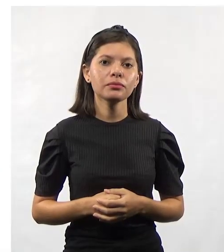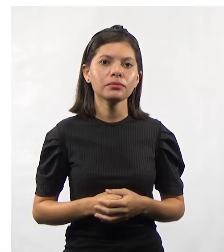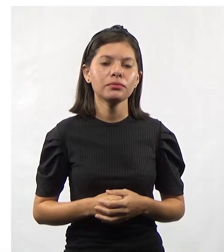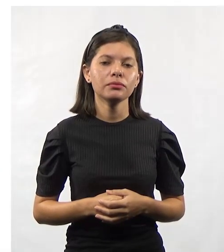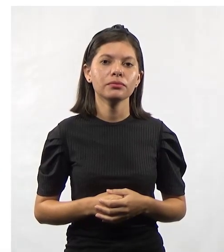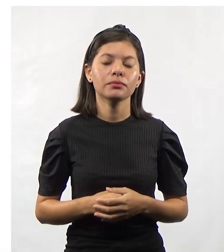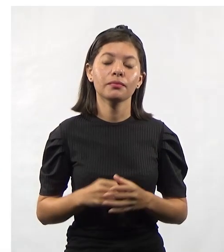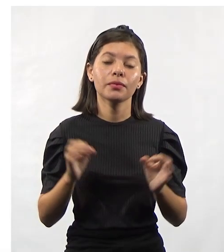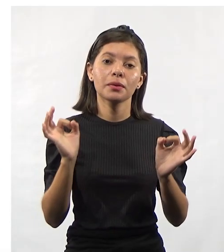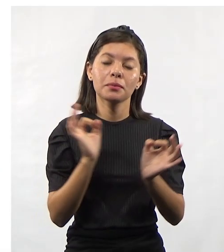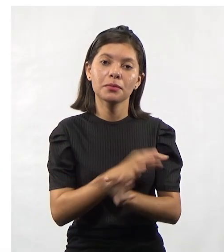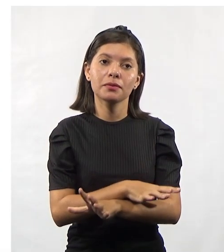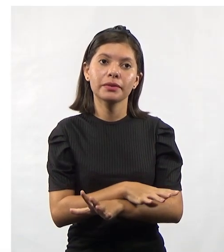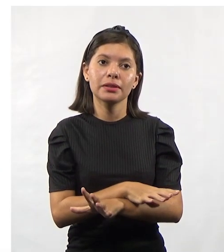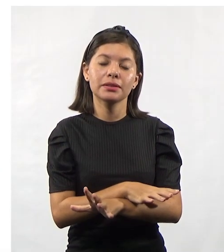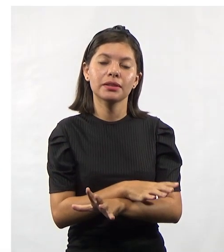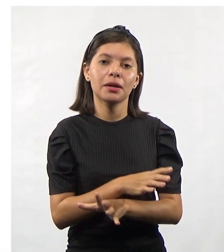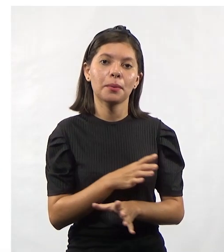também.